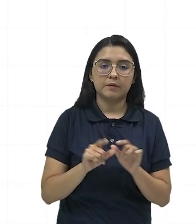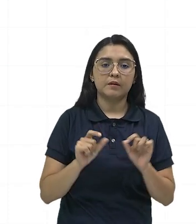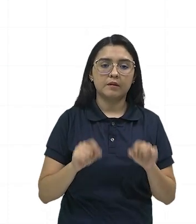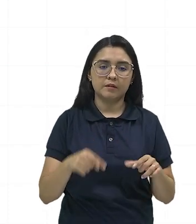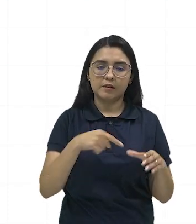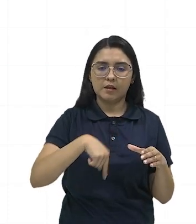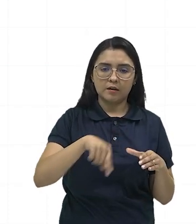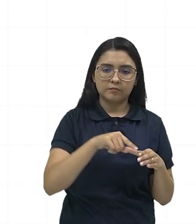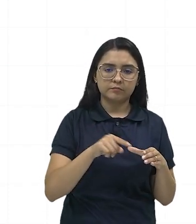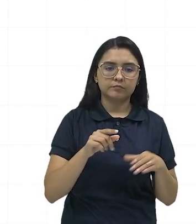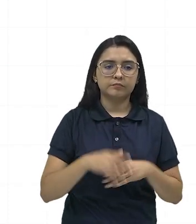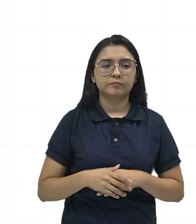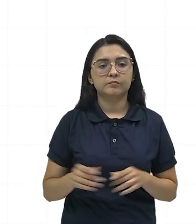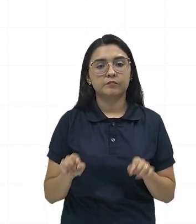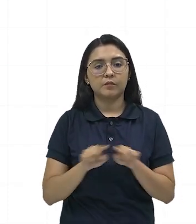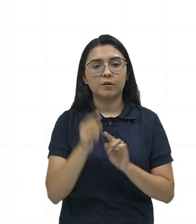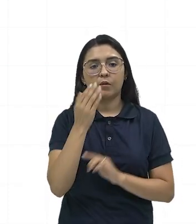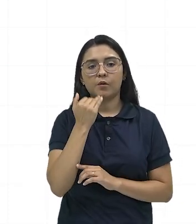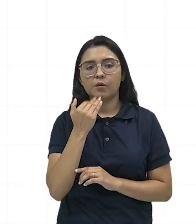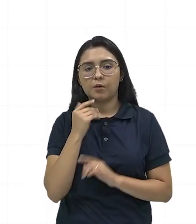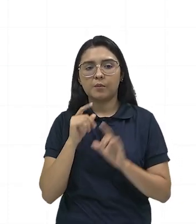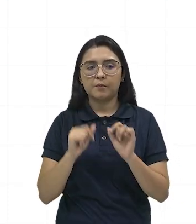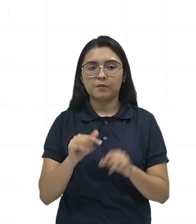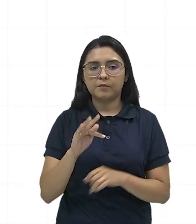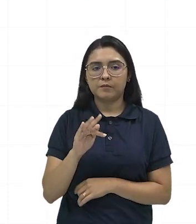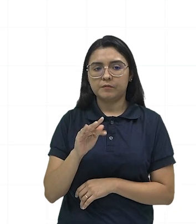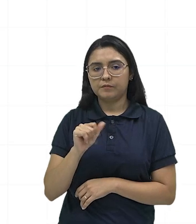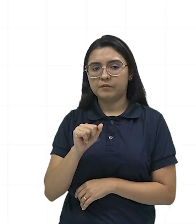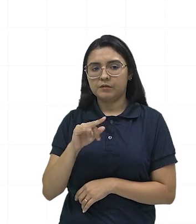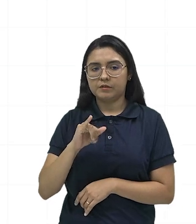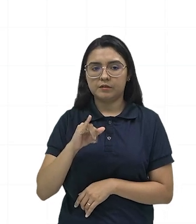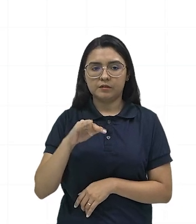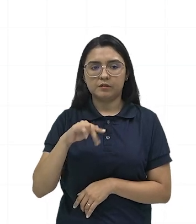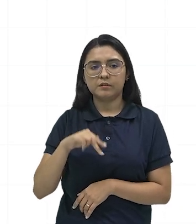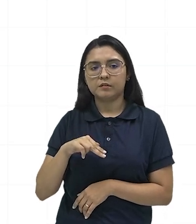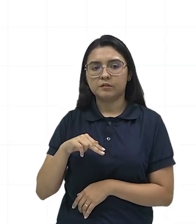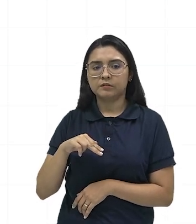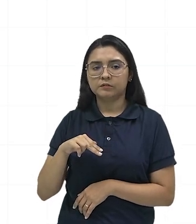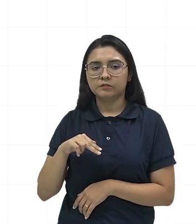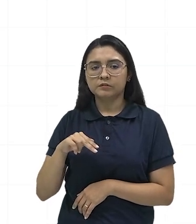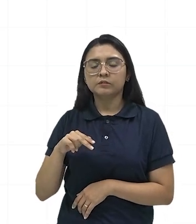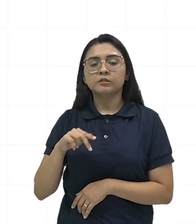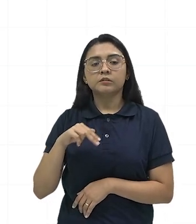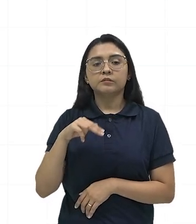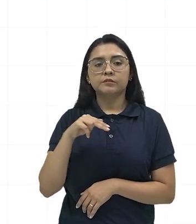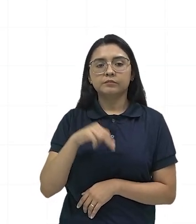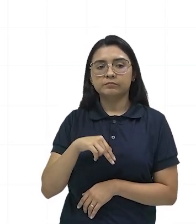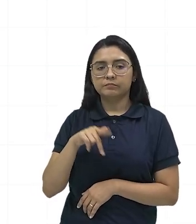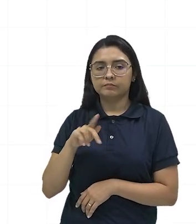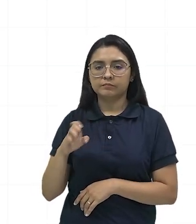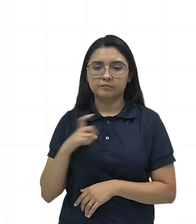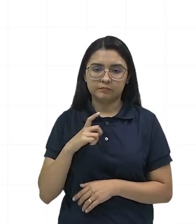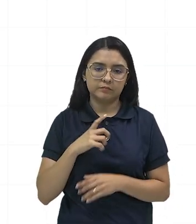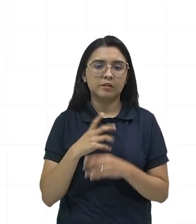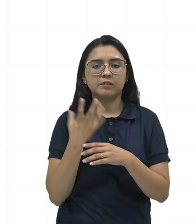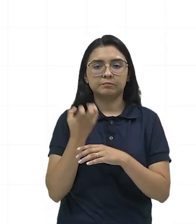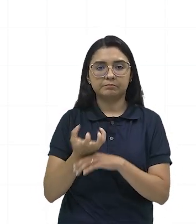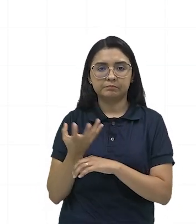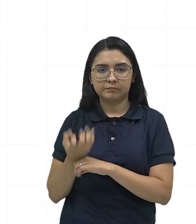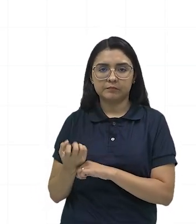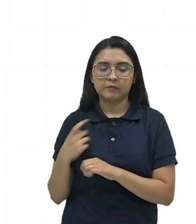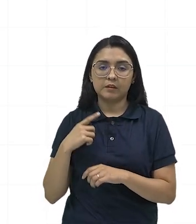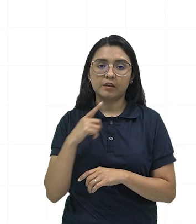submersos. Ele se alimenta através de uma faringe contrátil que suga os restos de matéria orgânica morta presente na